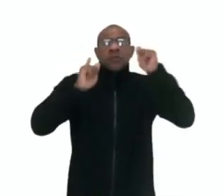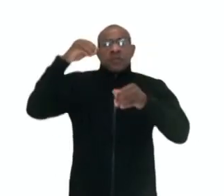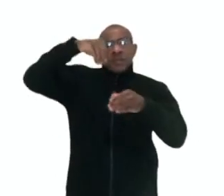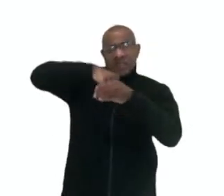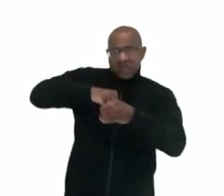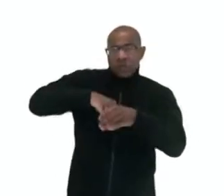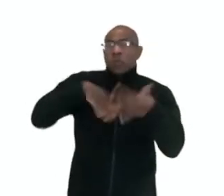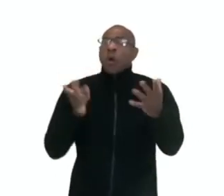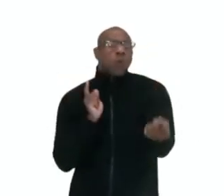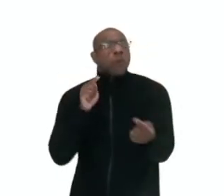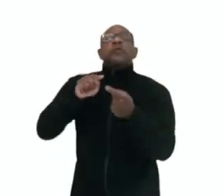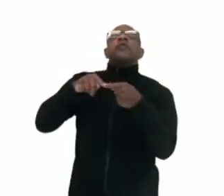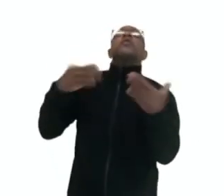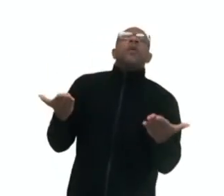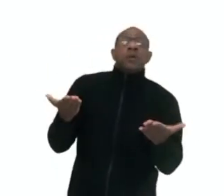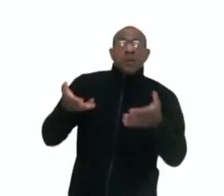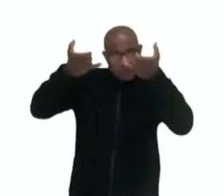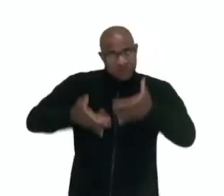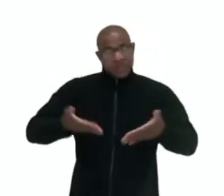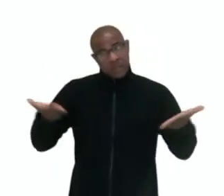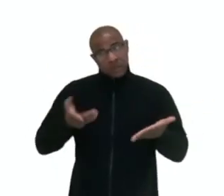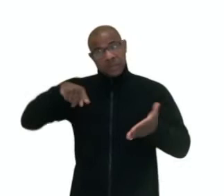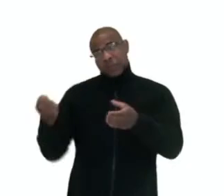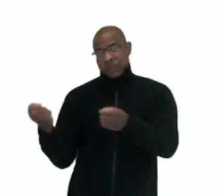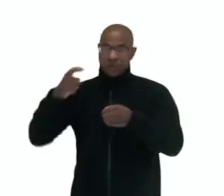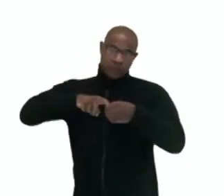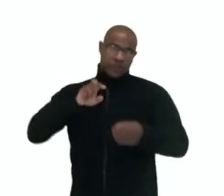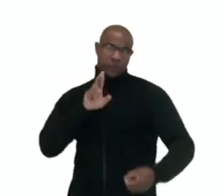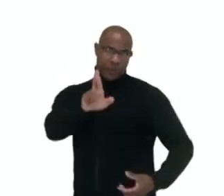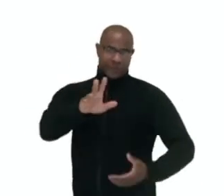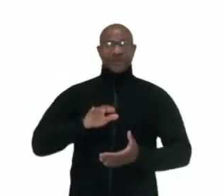Faz aí, eu te aguardo aqui.